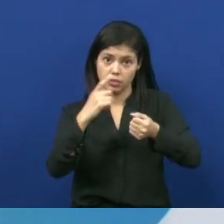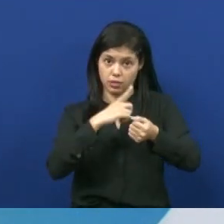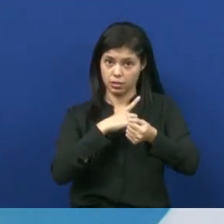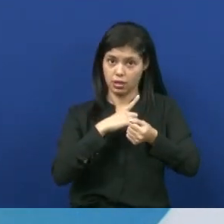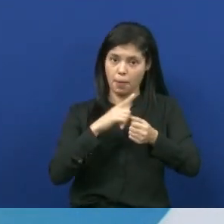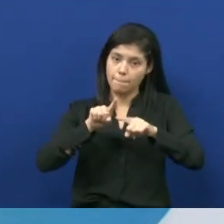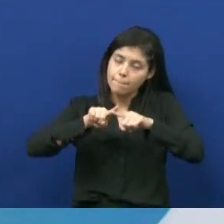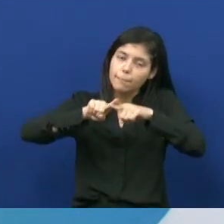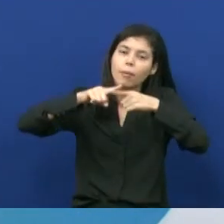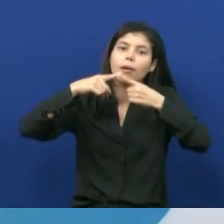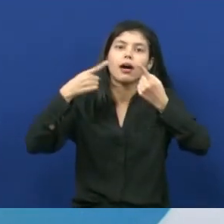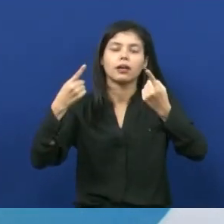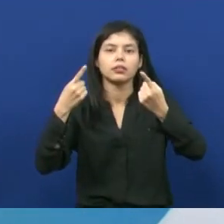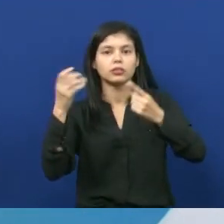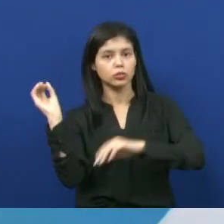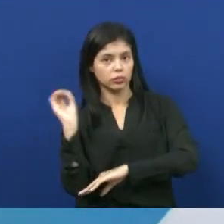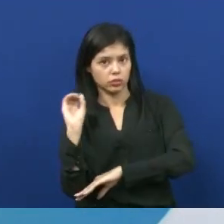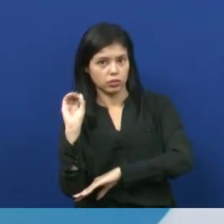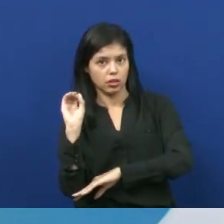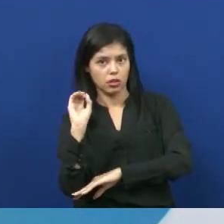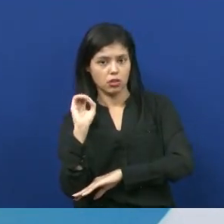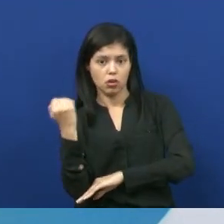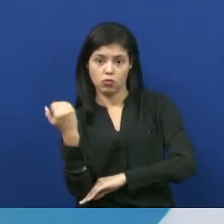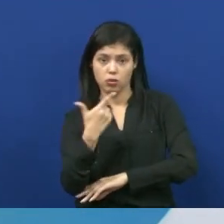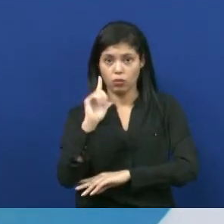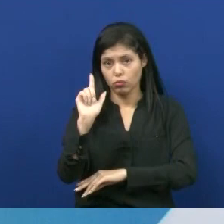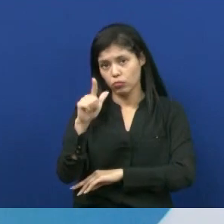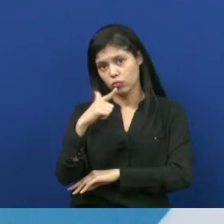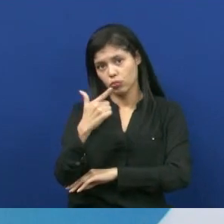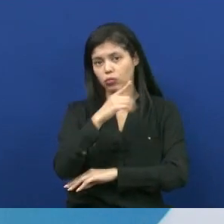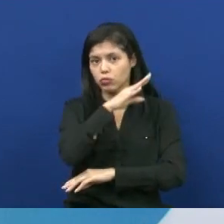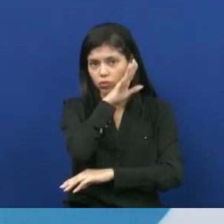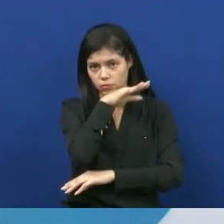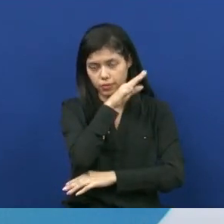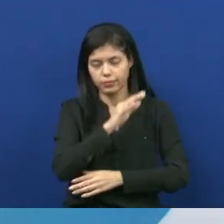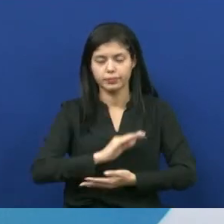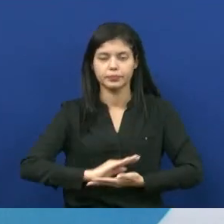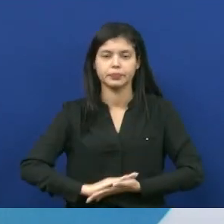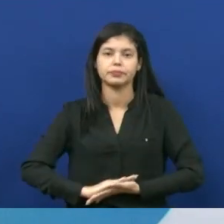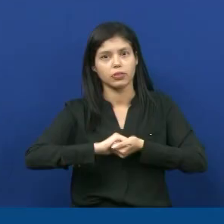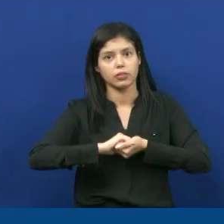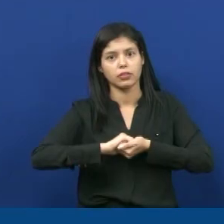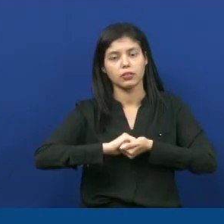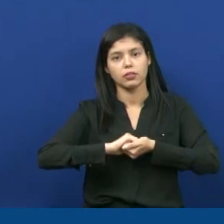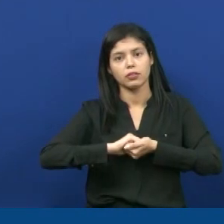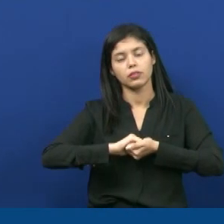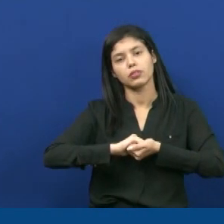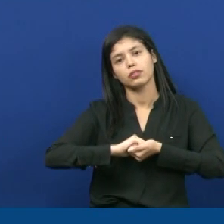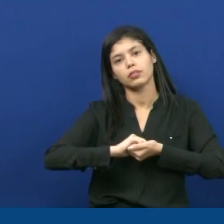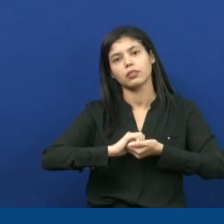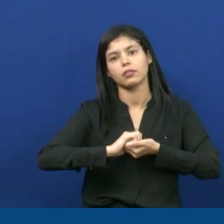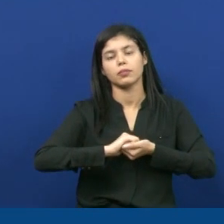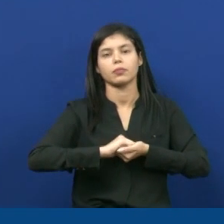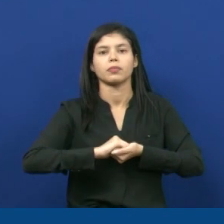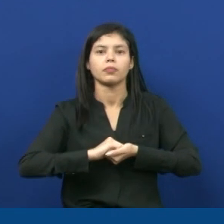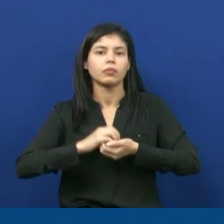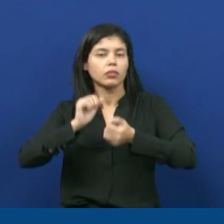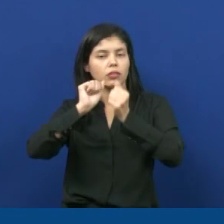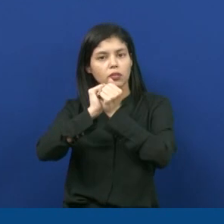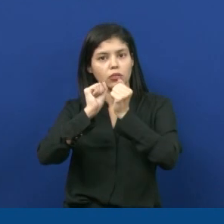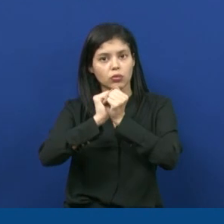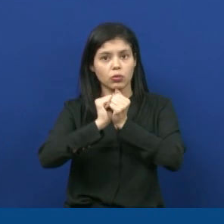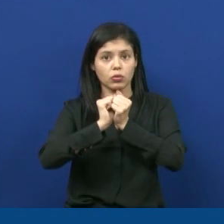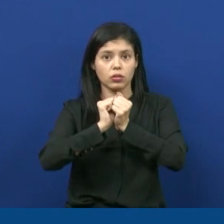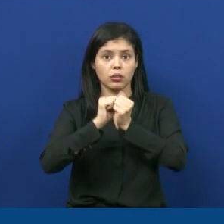mais oxigênio do que os outros animais do reino. Bom, junto desse